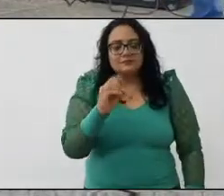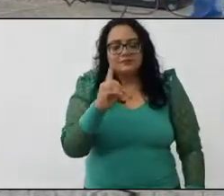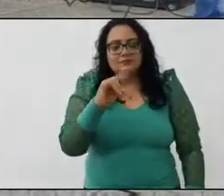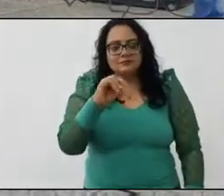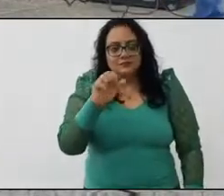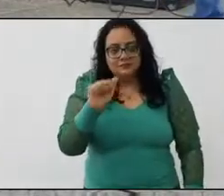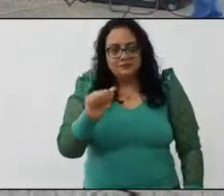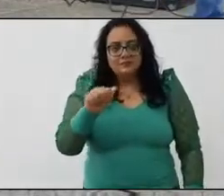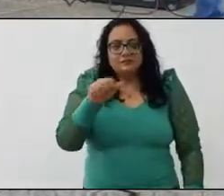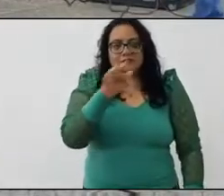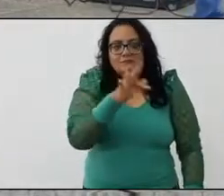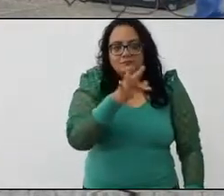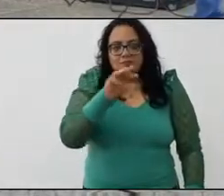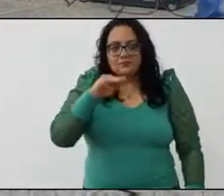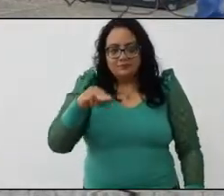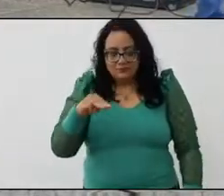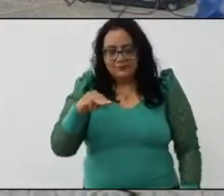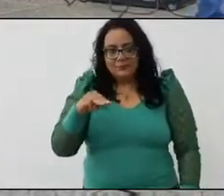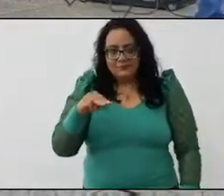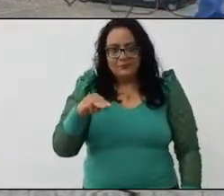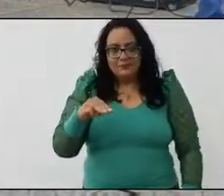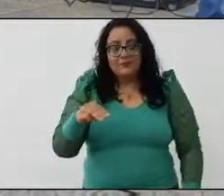pois os nossos cultos são